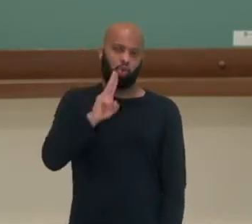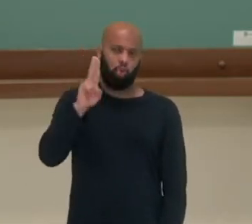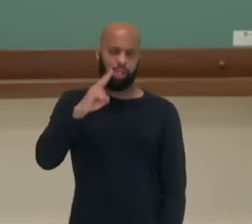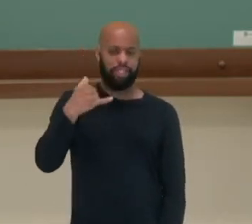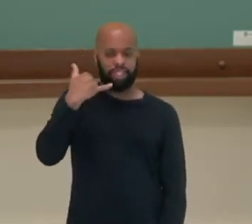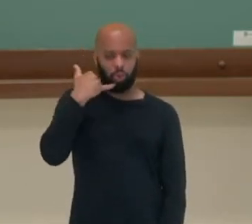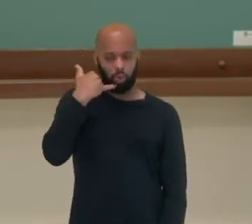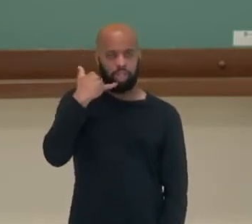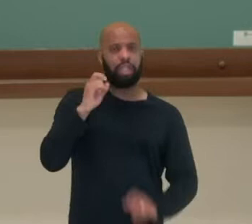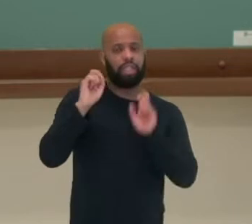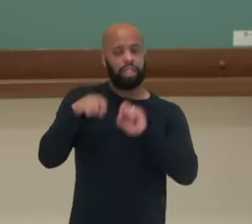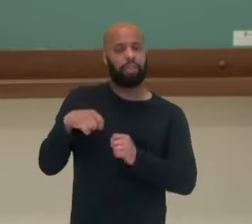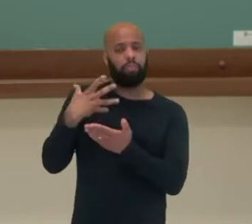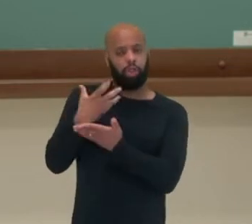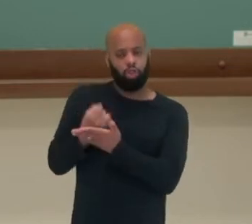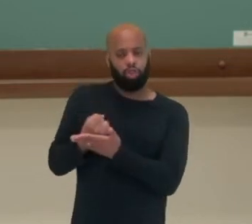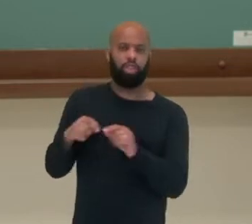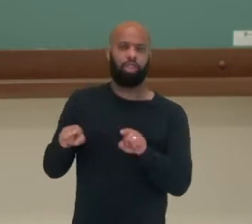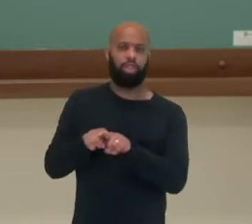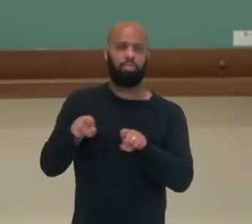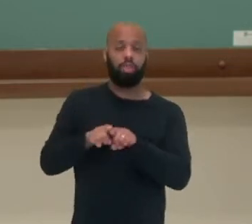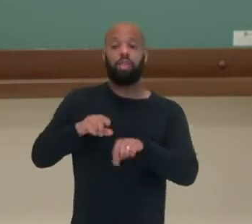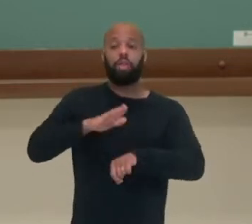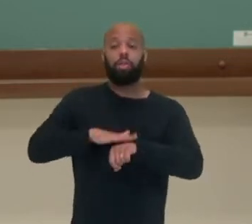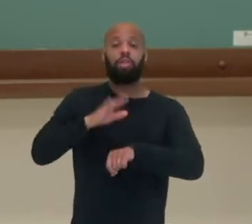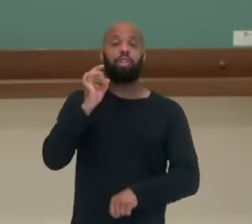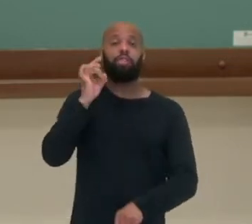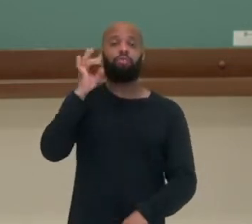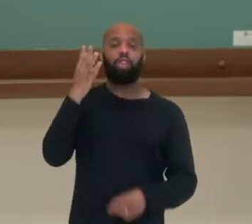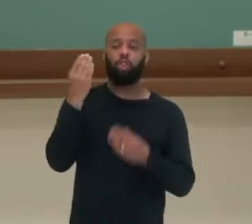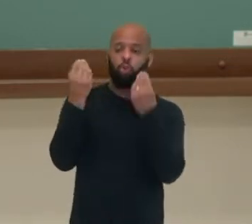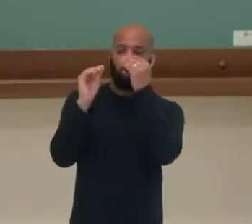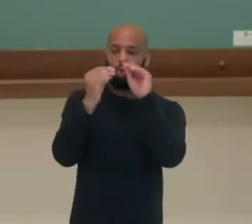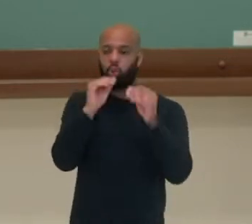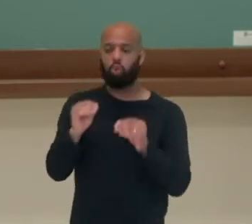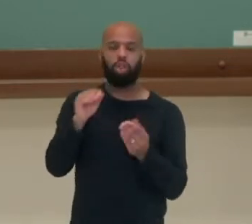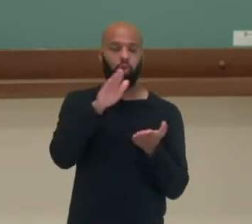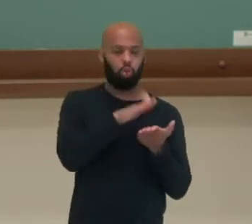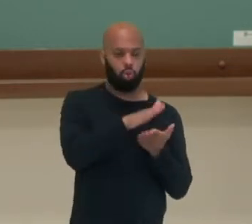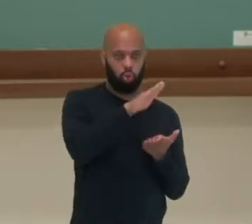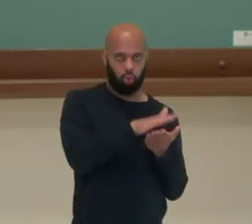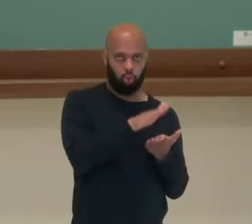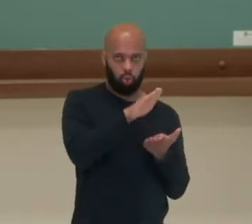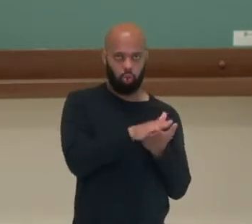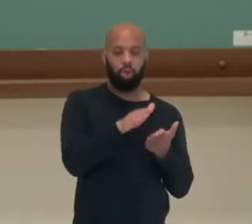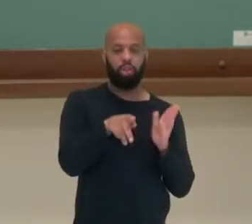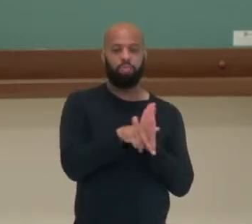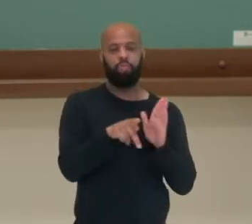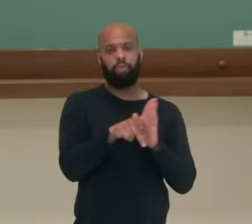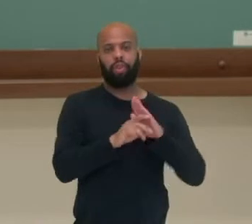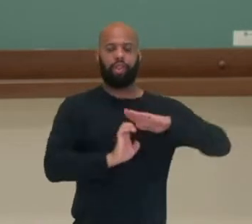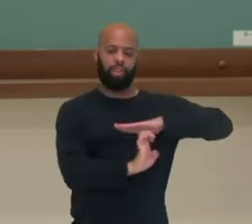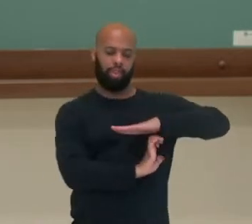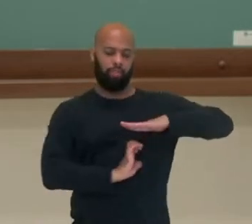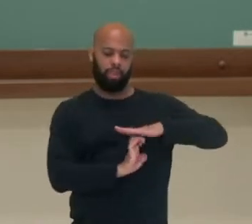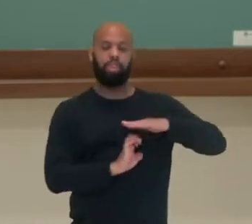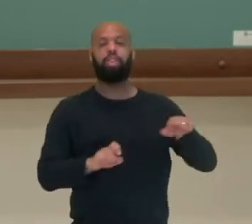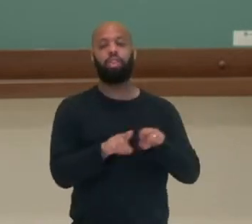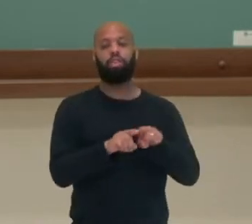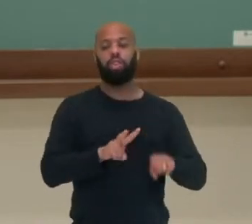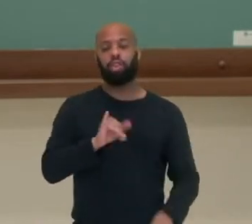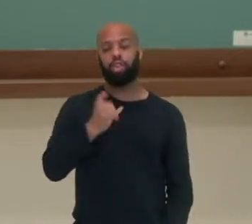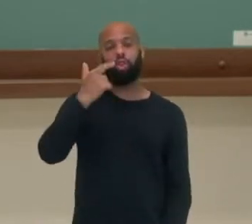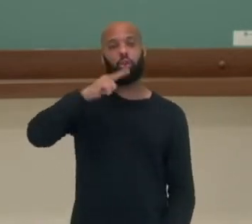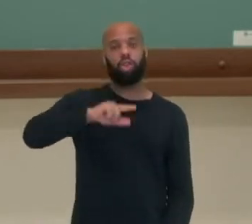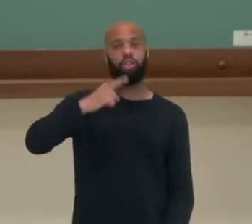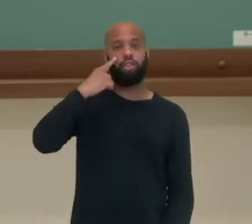e vai facilitar muito na atualização dos custos da nossa empresa e também para a gente poder verificar se o